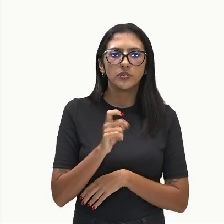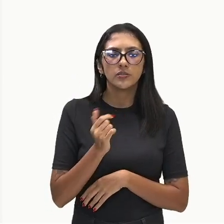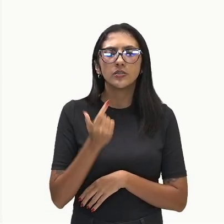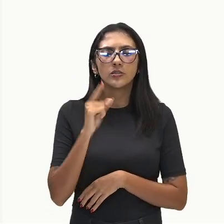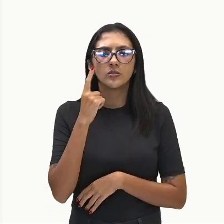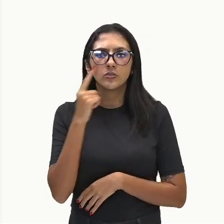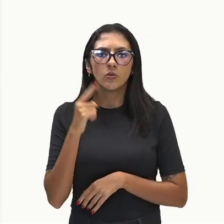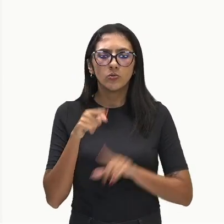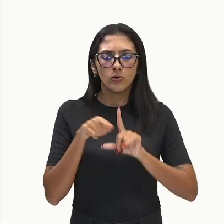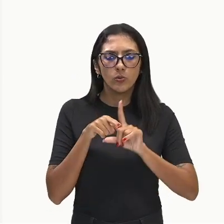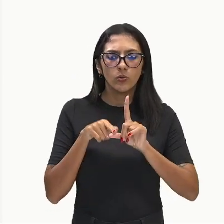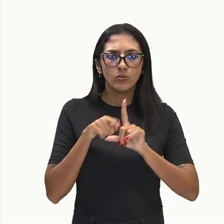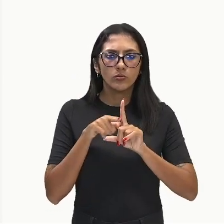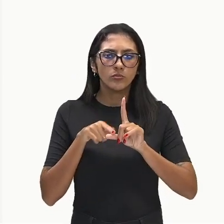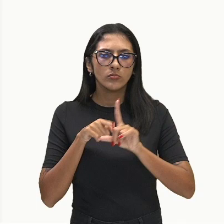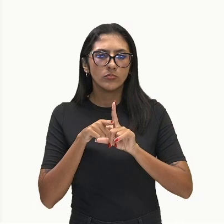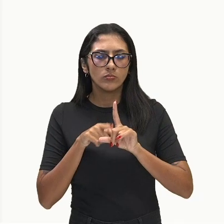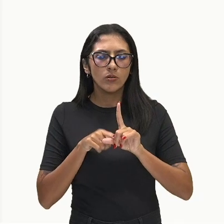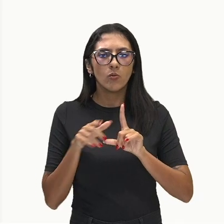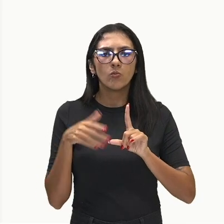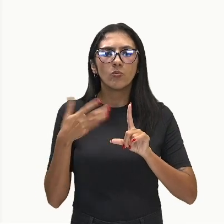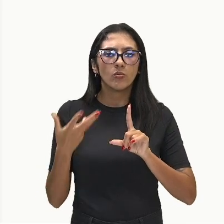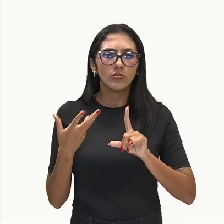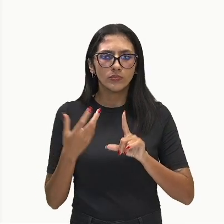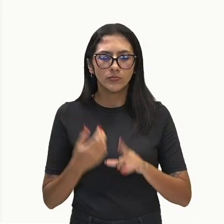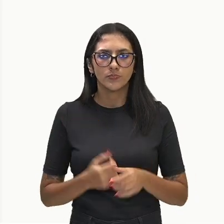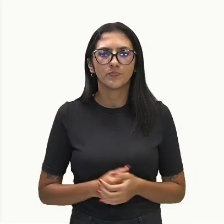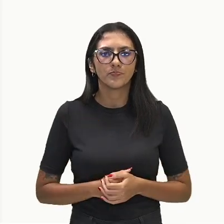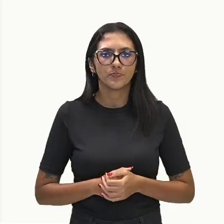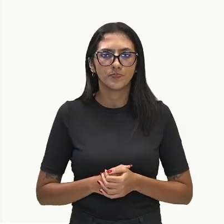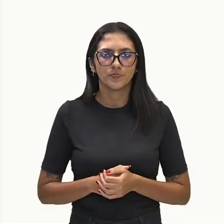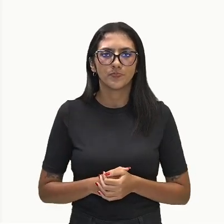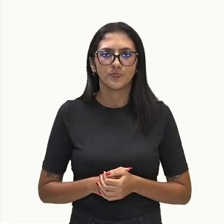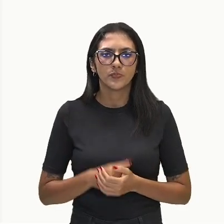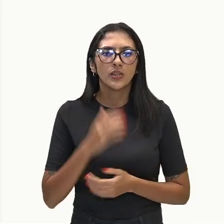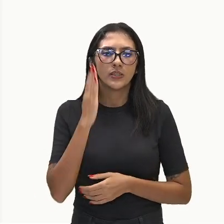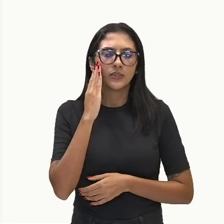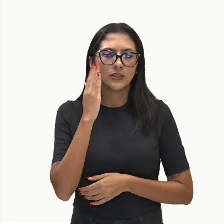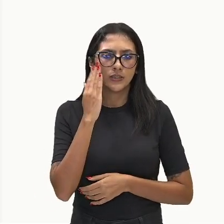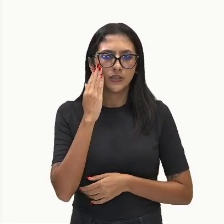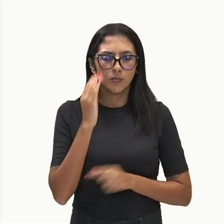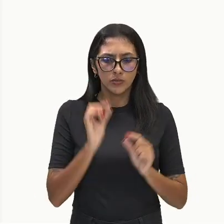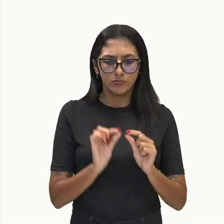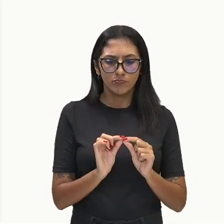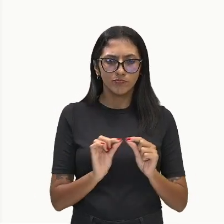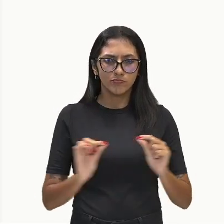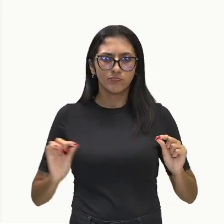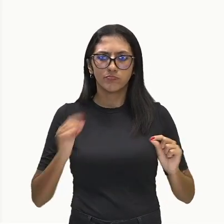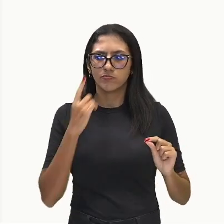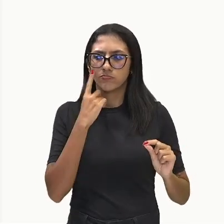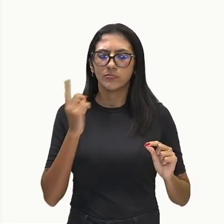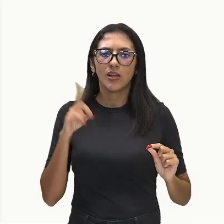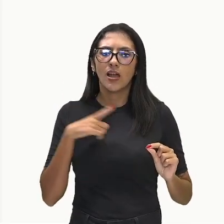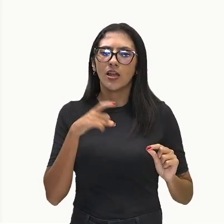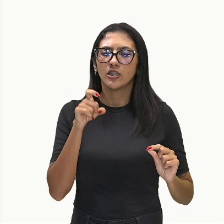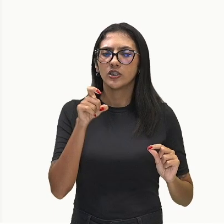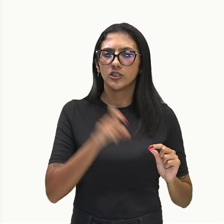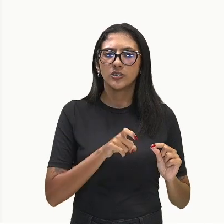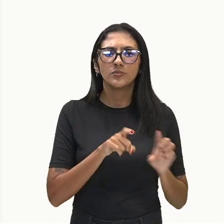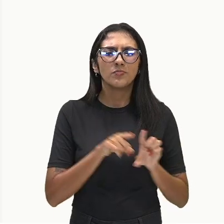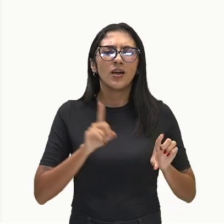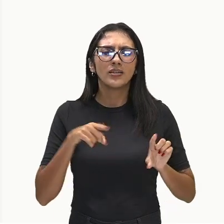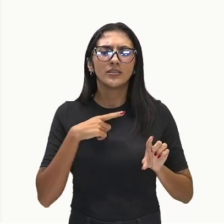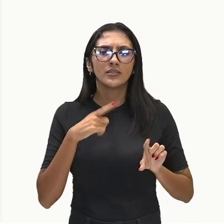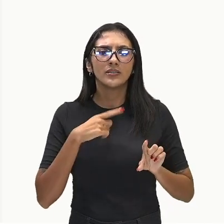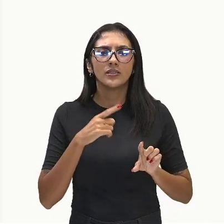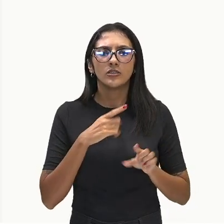cateto aqui, ele mede quanto? A gente já sabe que a medida toda dele aqui é x, mas esse cateto